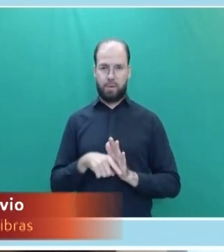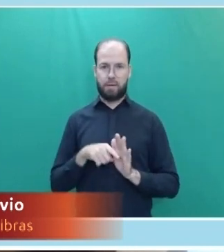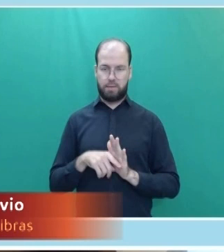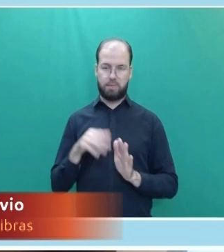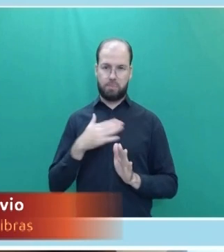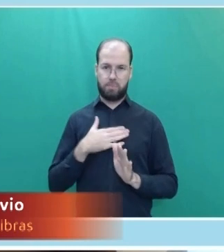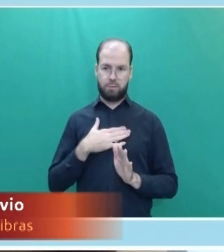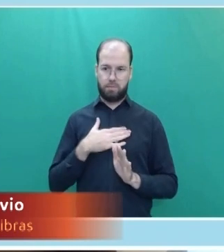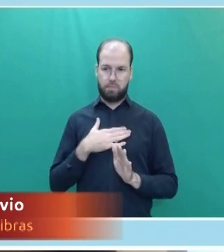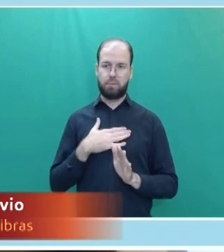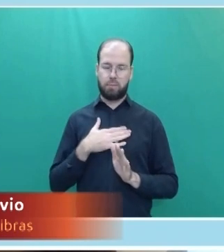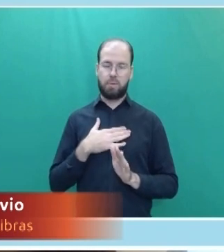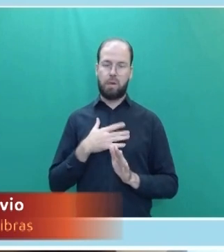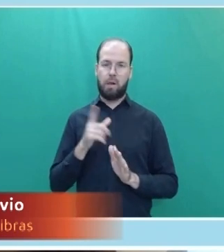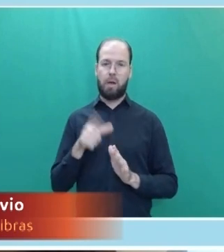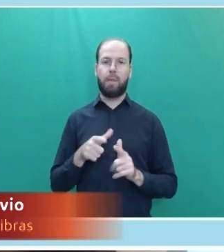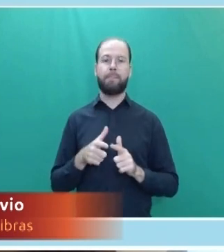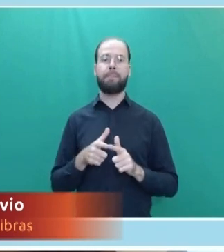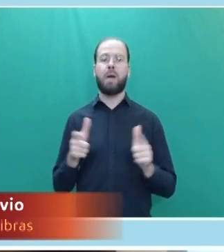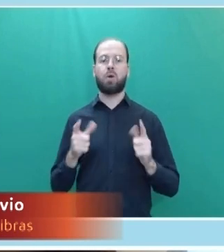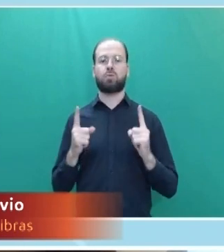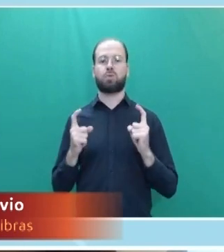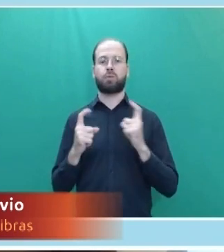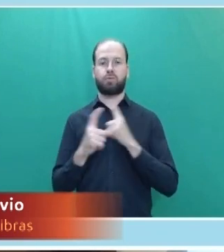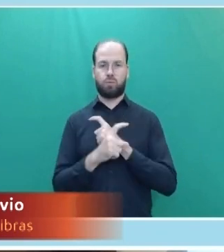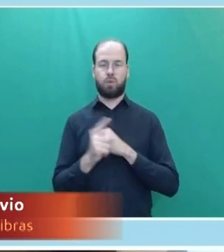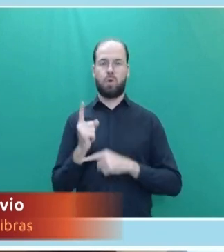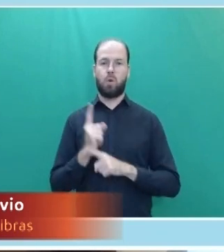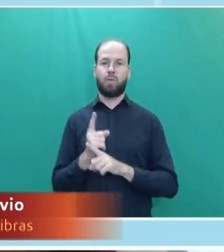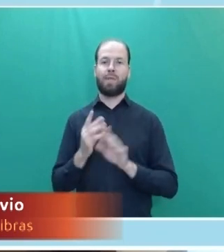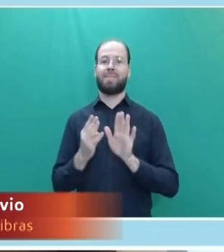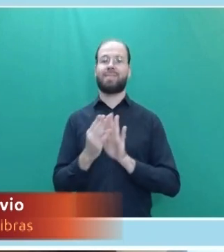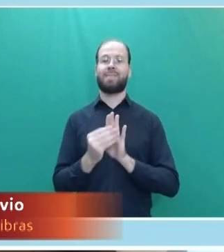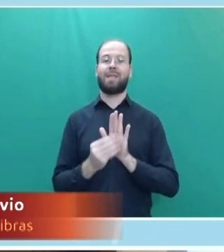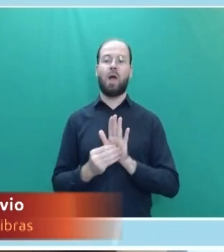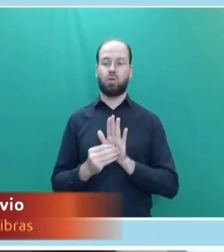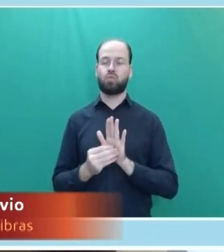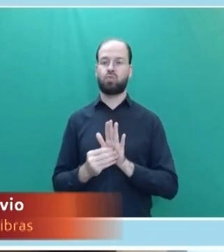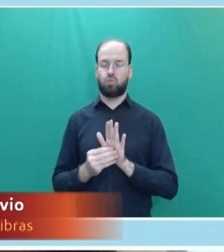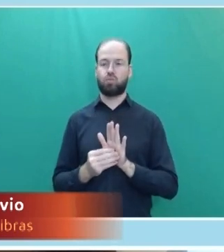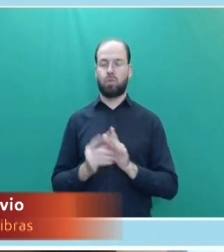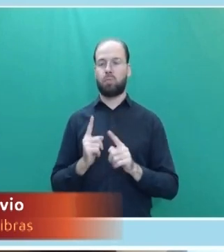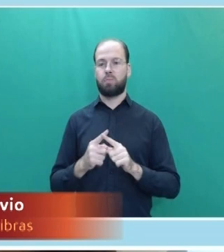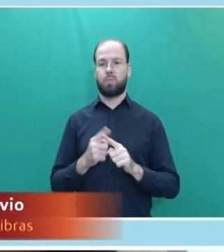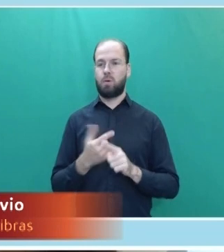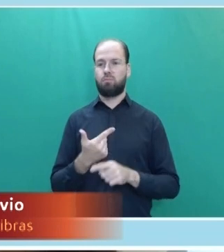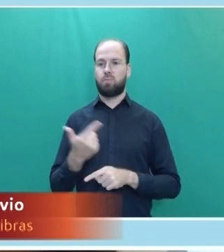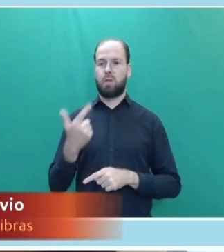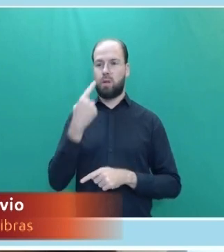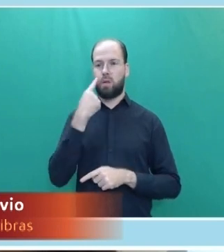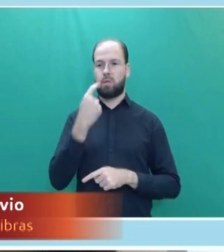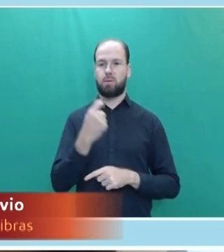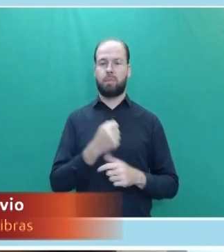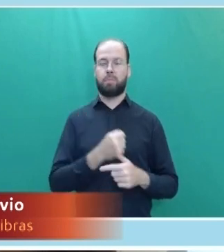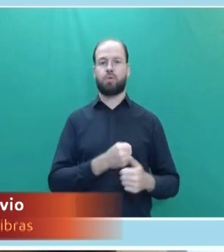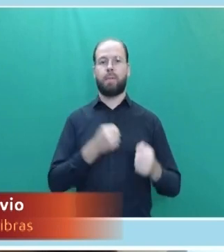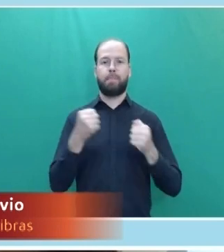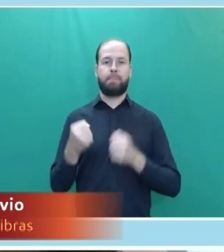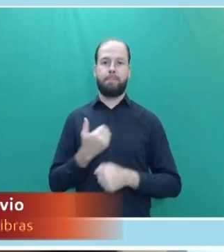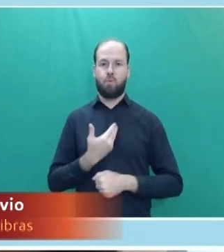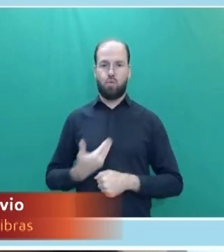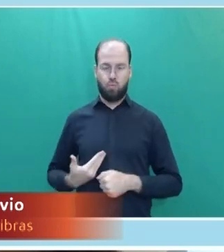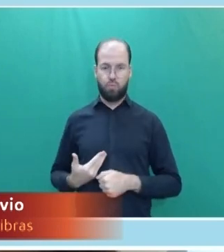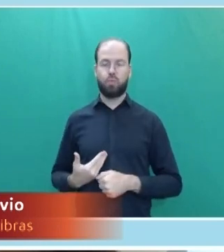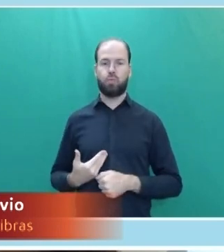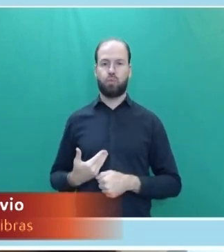pesquisa e é uma das minhas maiores dificuldades encontrar dados, né? Porque realmente não tem um interesse do poder público, né? Então, eu